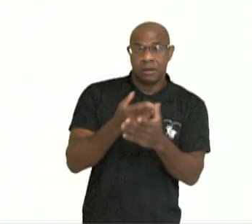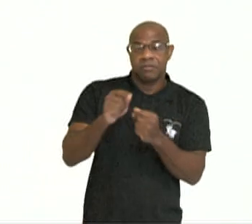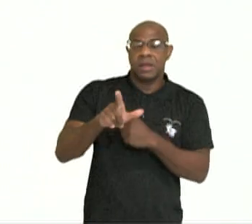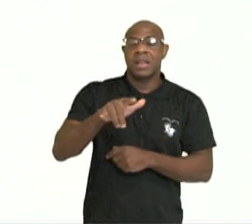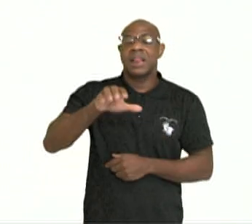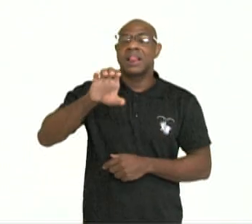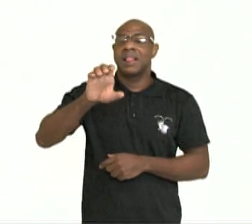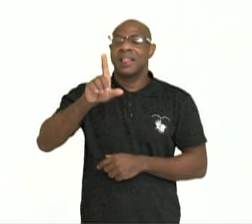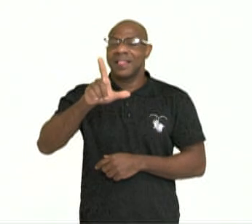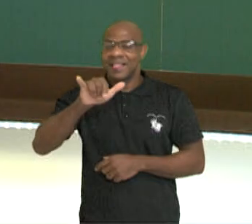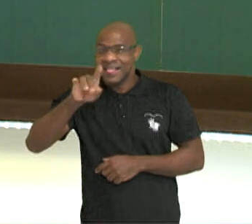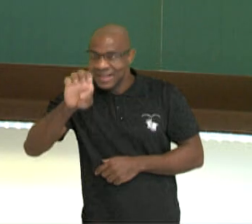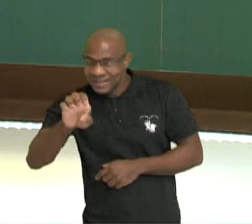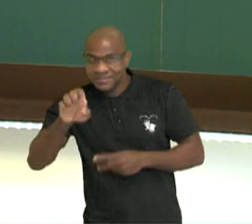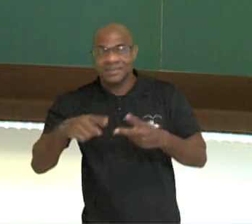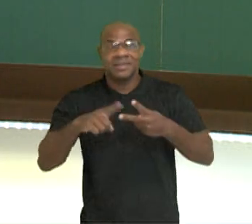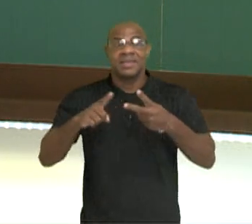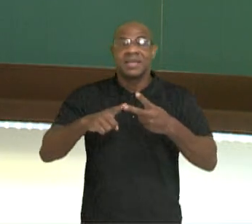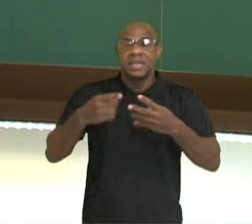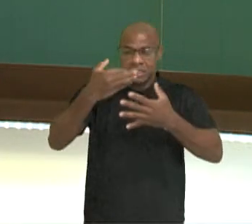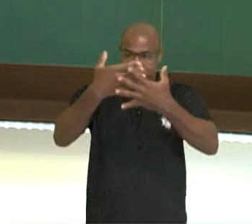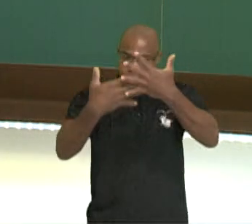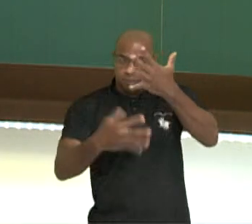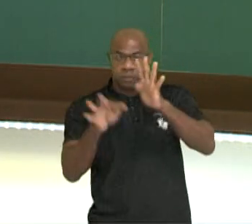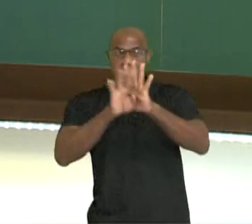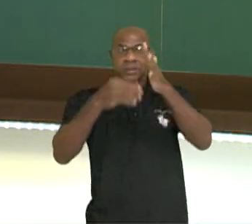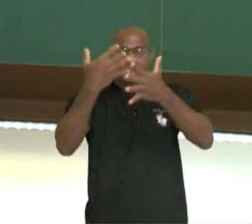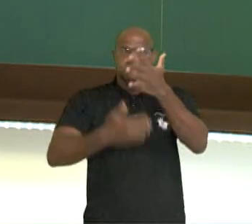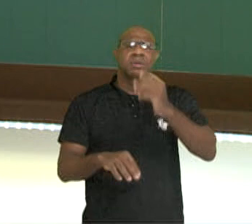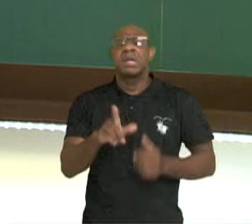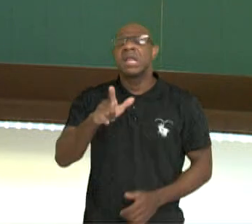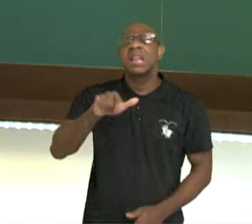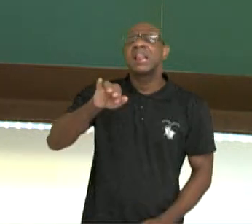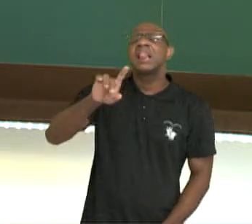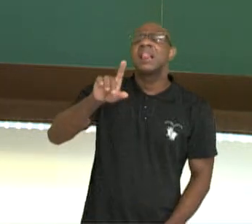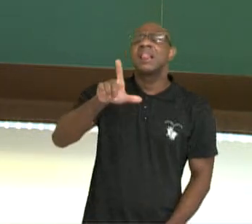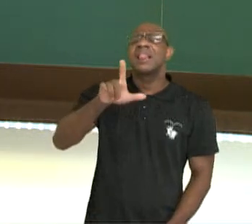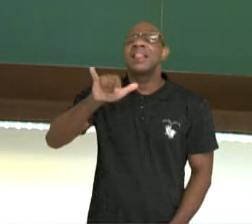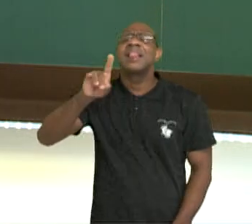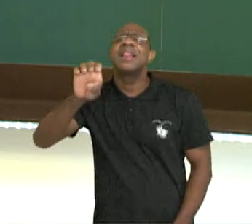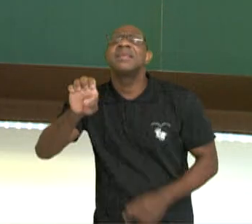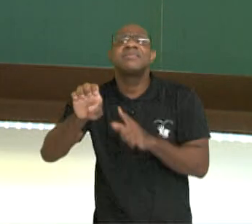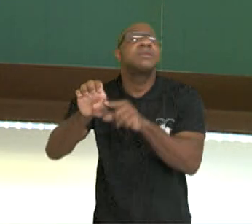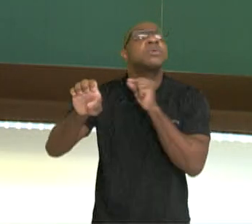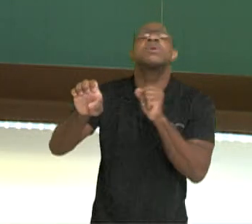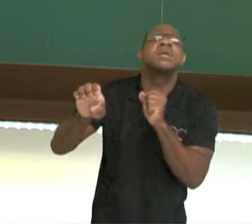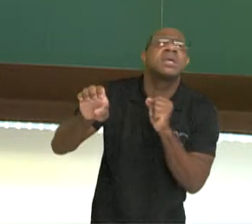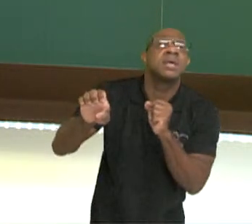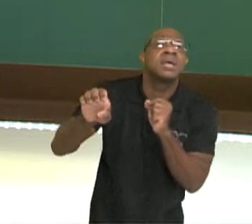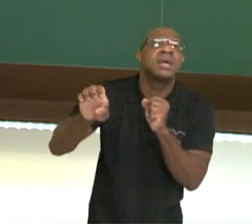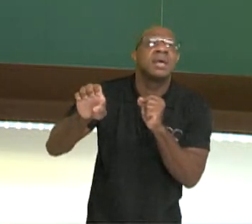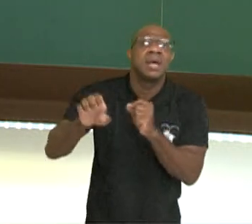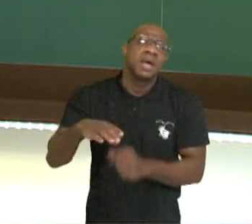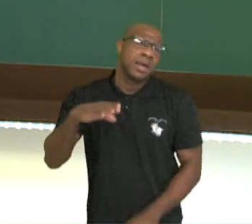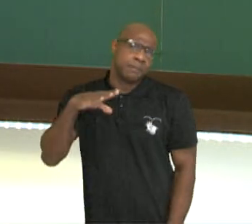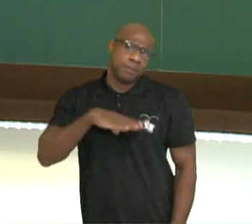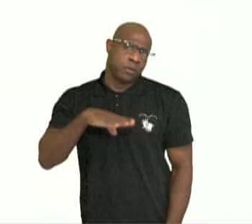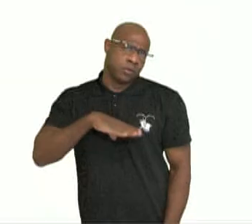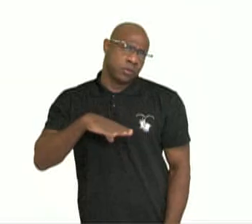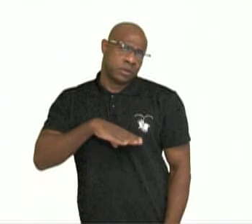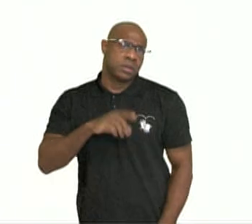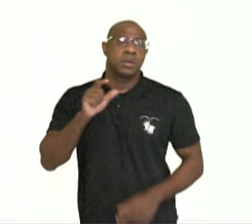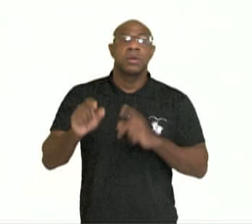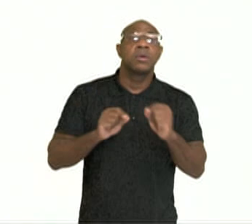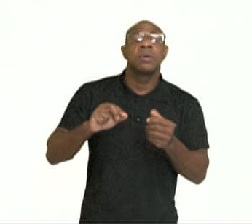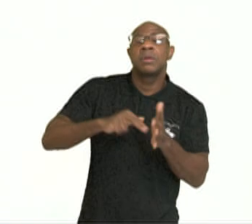da reportagem, ok? Ó, o que é lead, professora? Palavra aportuguesada do inglês,